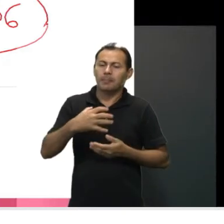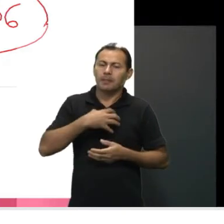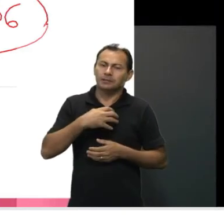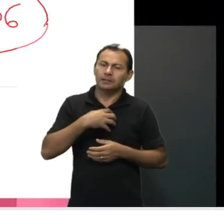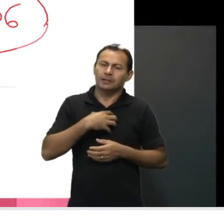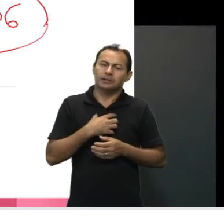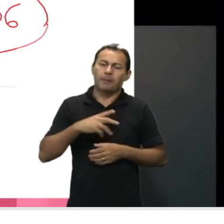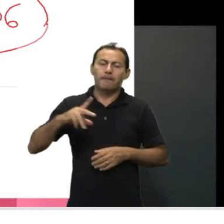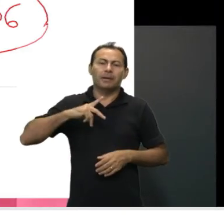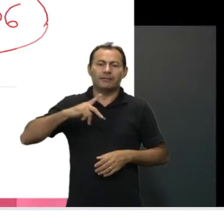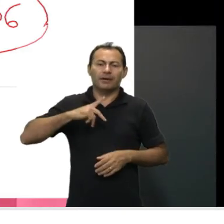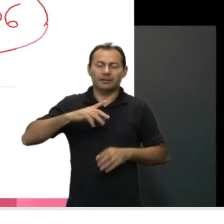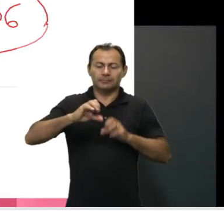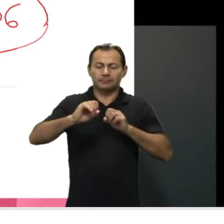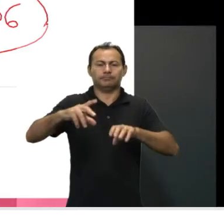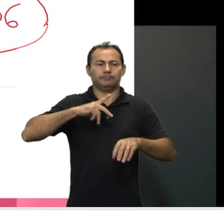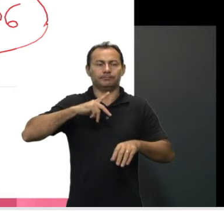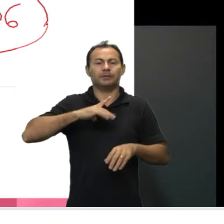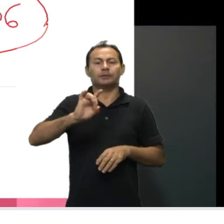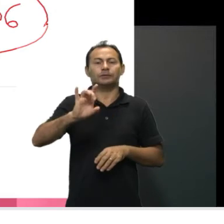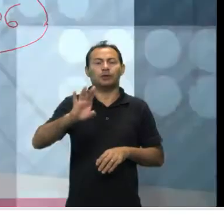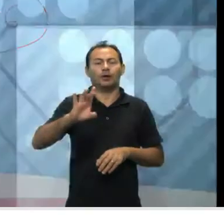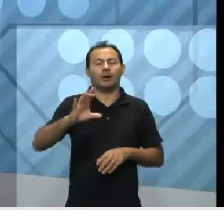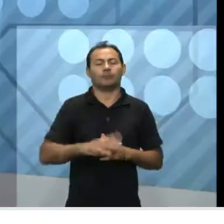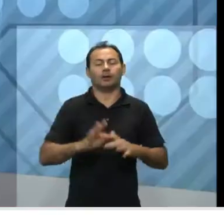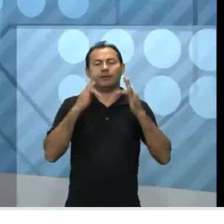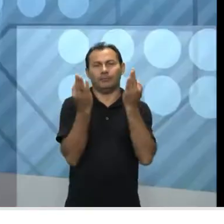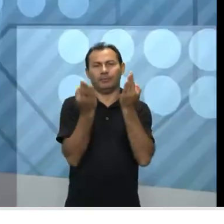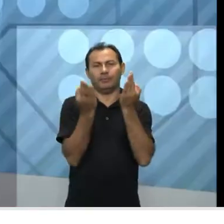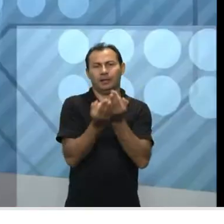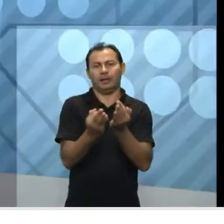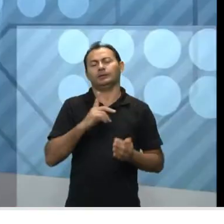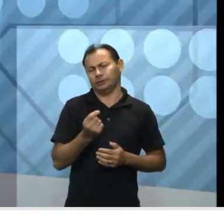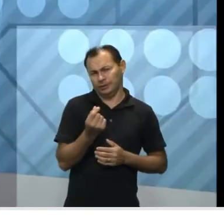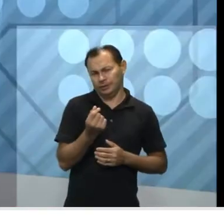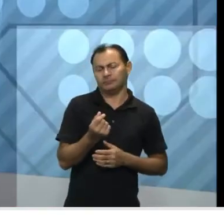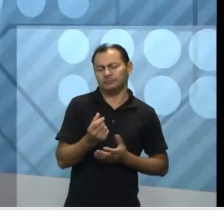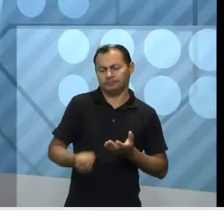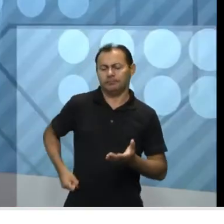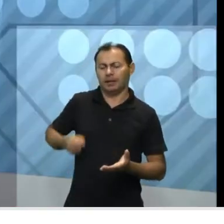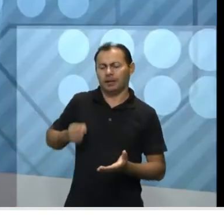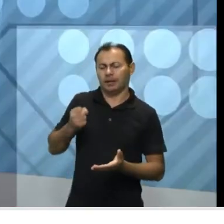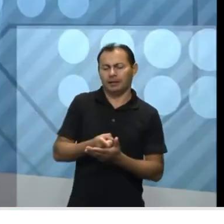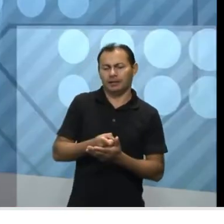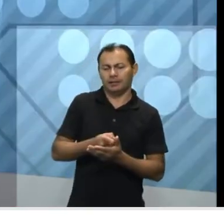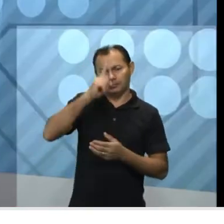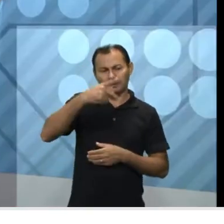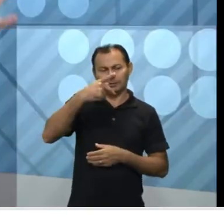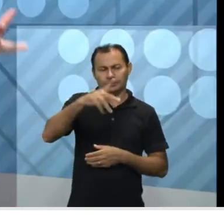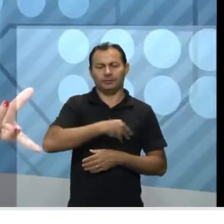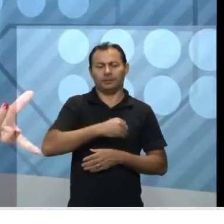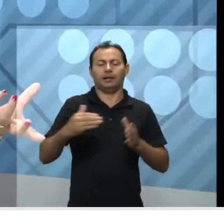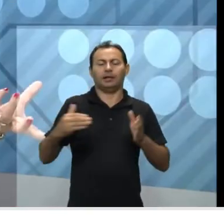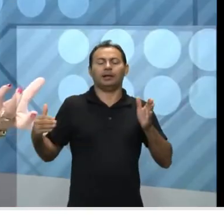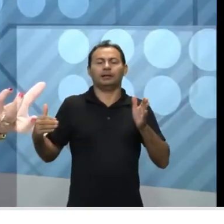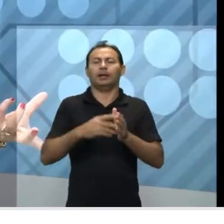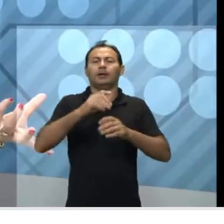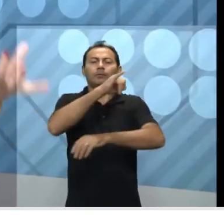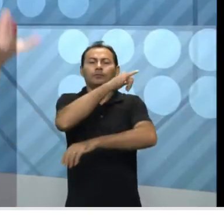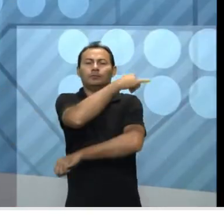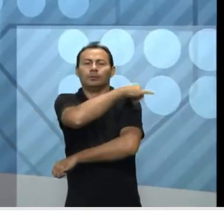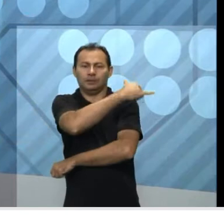para famílias que tinham condições de enviarem os seus filhos até o Rio de Janeiro. Tá? E em alguns